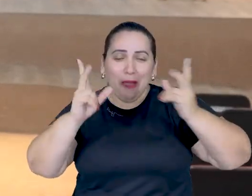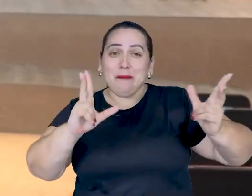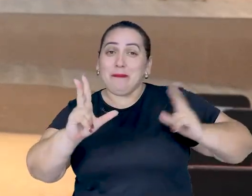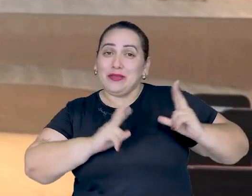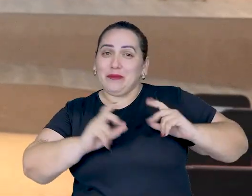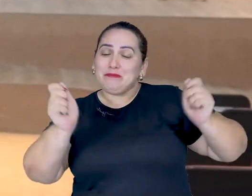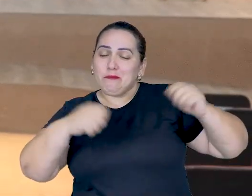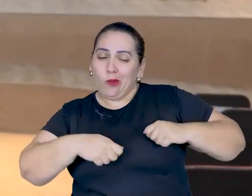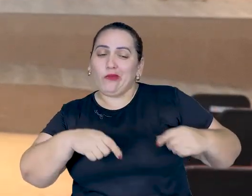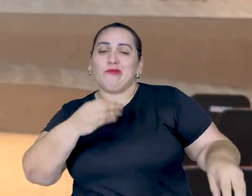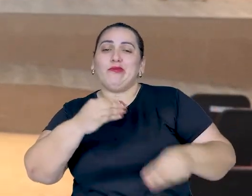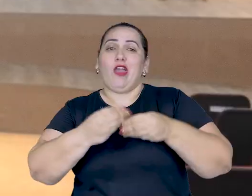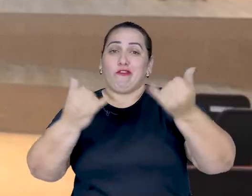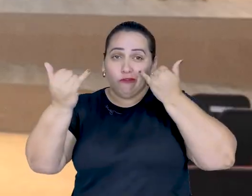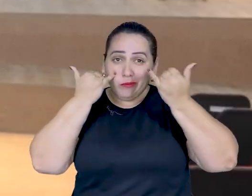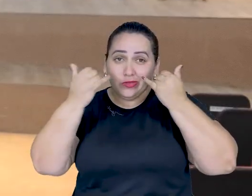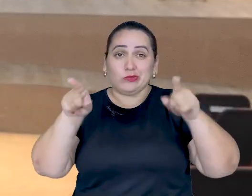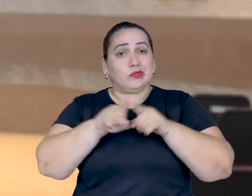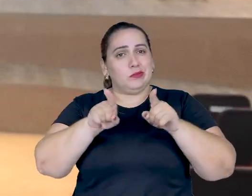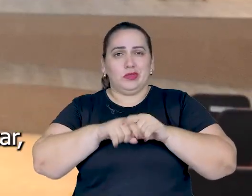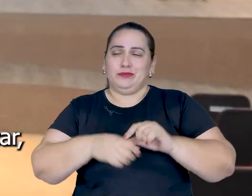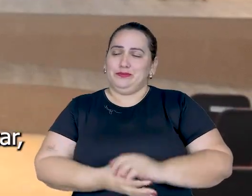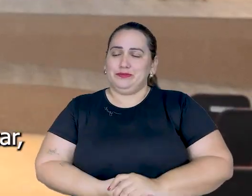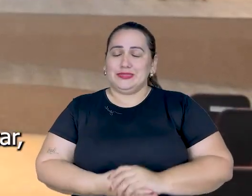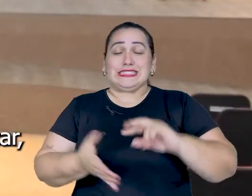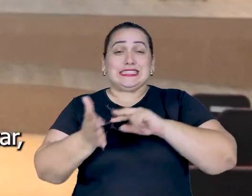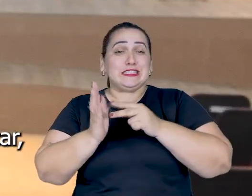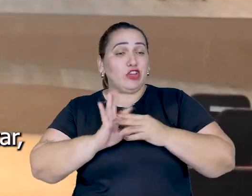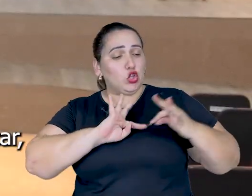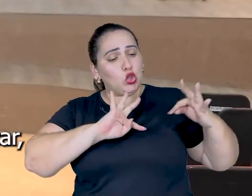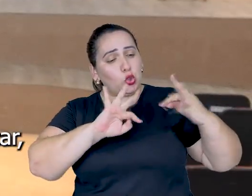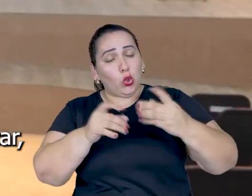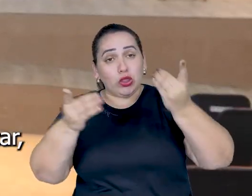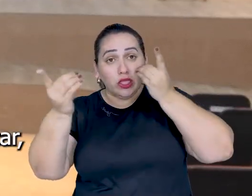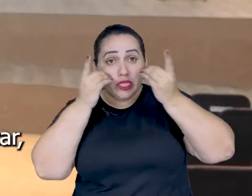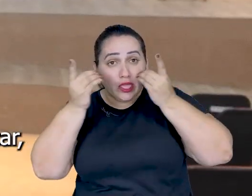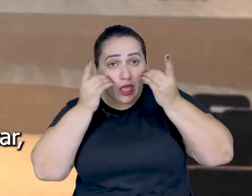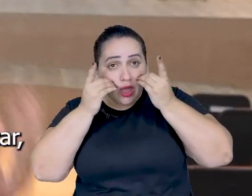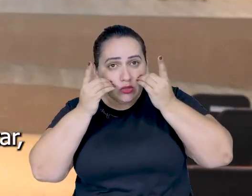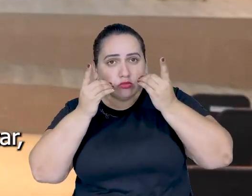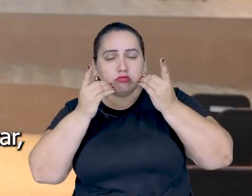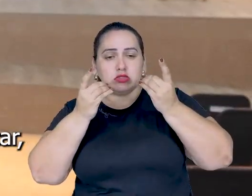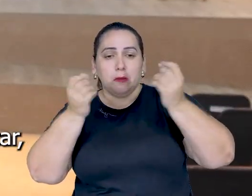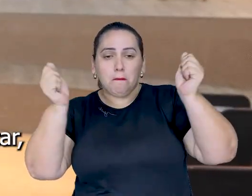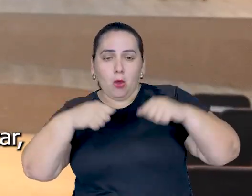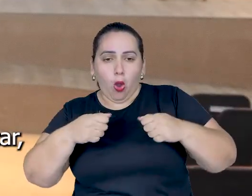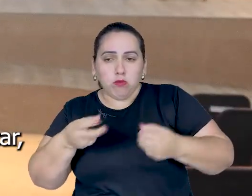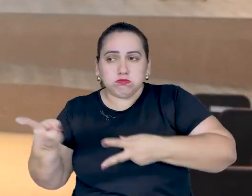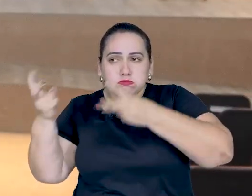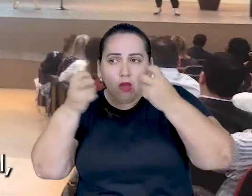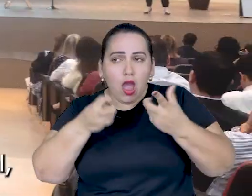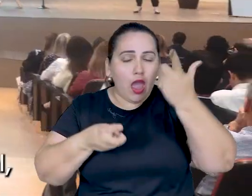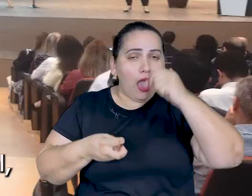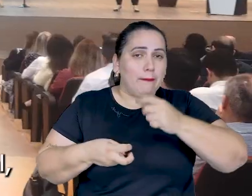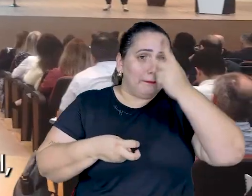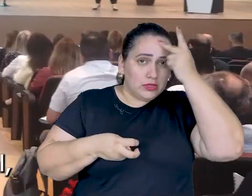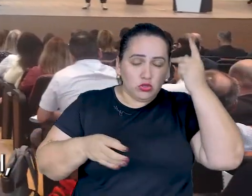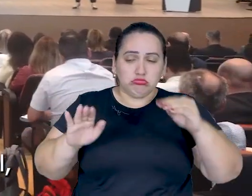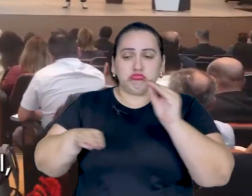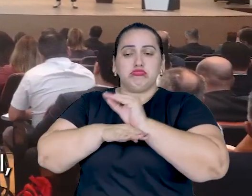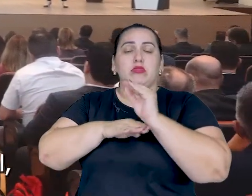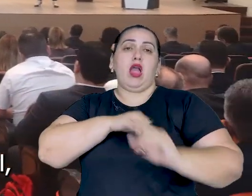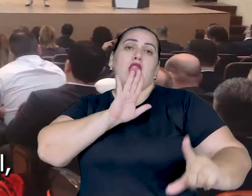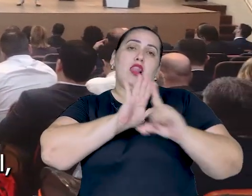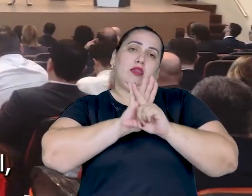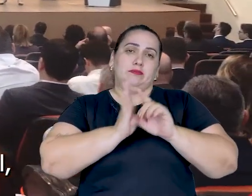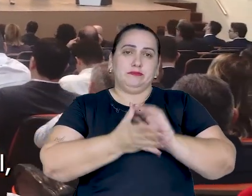pessoal que vai poder lhe identificar também. Então, todo dado que pode lhe identificar, ele é protegido por essa lei. Uma das